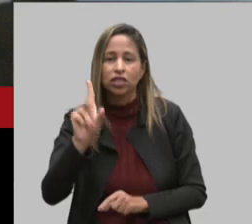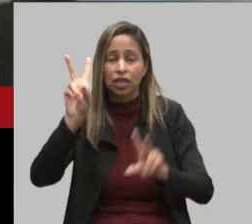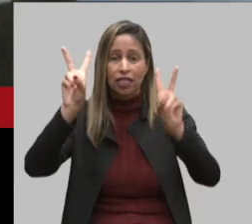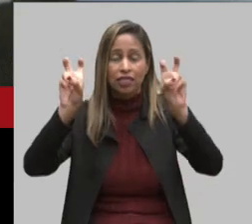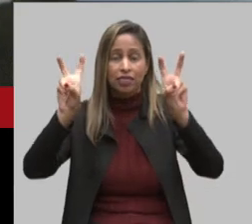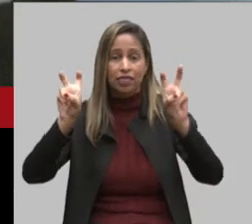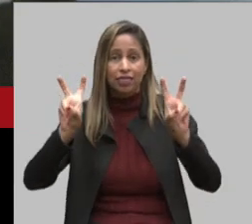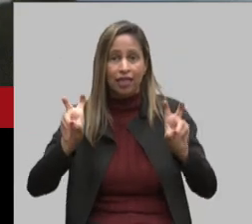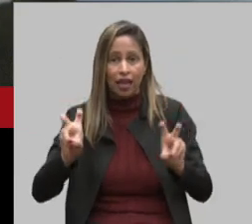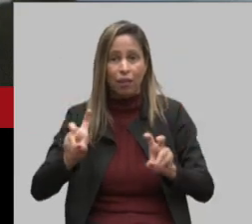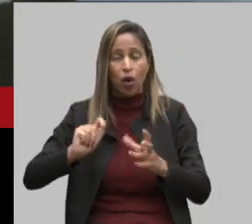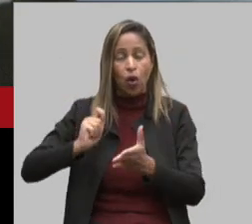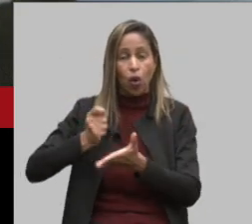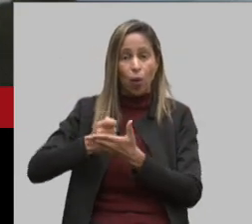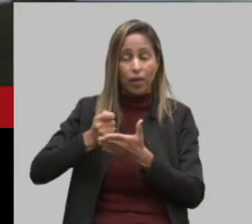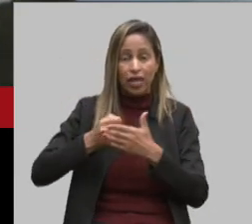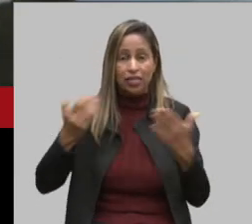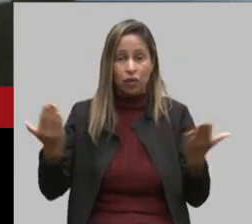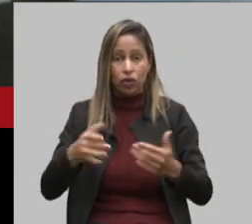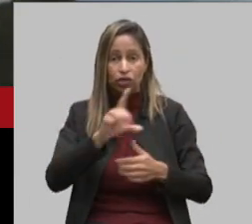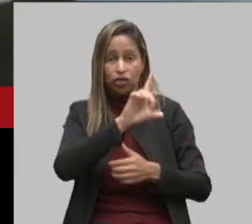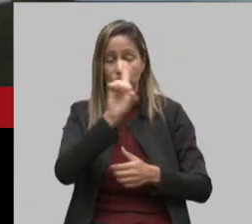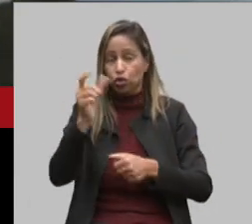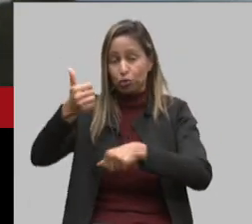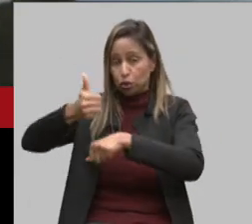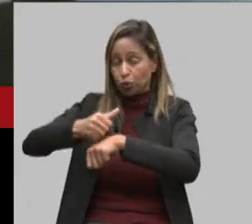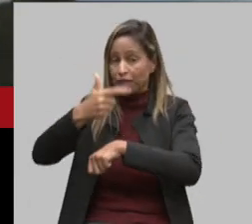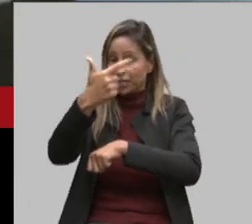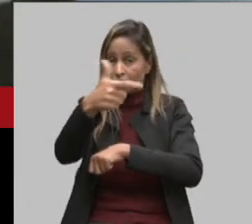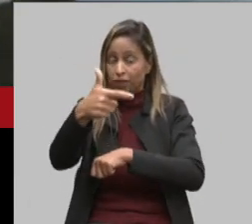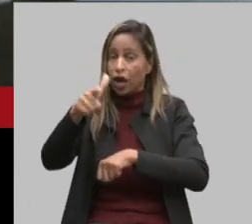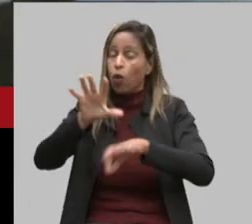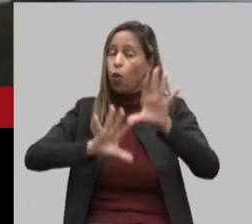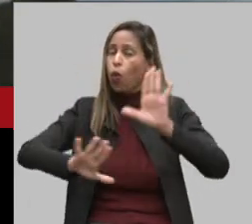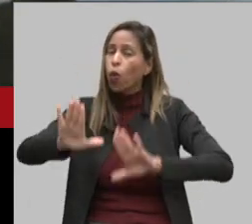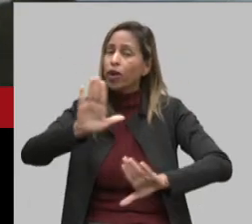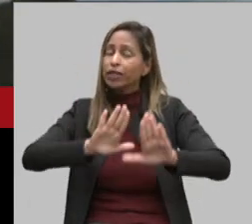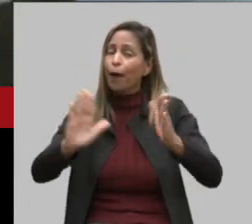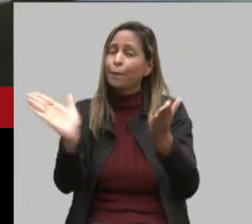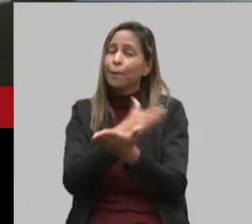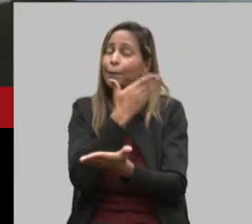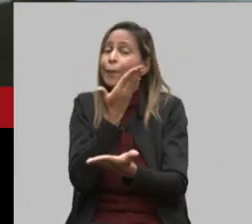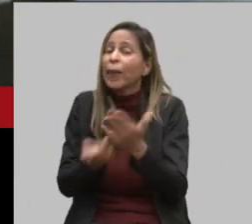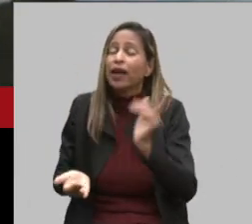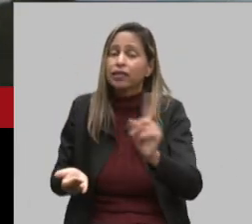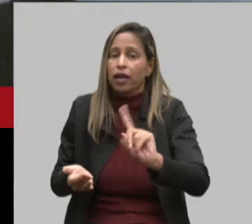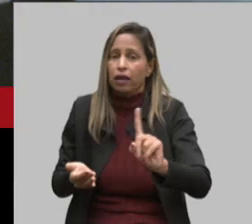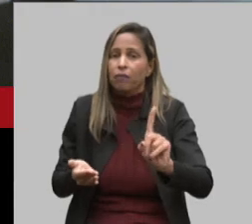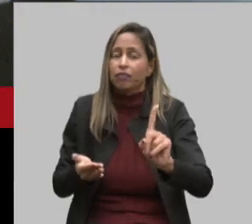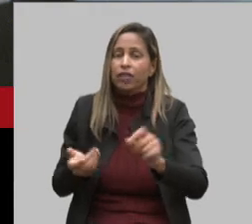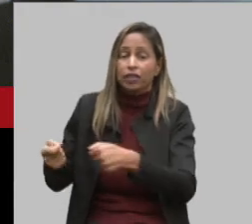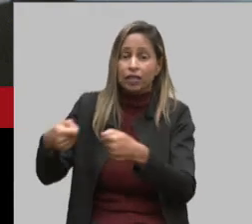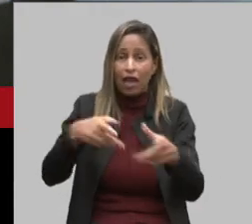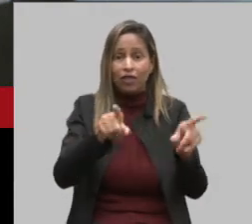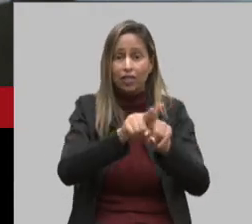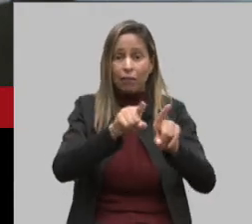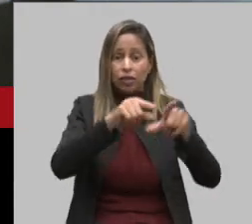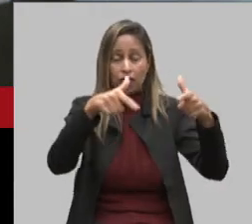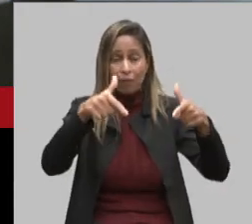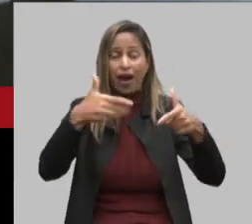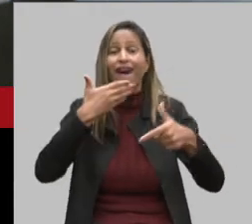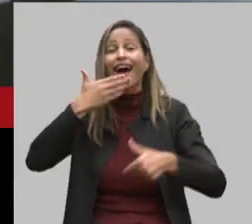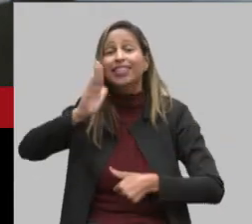uso obrigatório no dia de hoje não será substituída Tenham cuidado para não perdê-la e não se esqueçam de trazê-la também para os trabalhos no período da